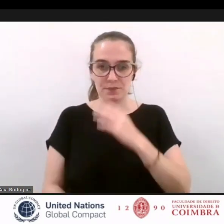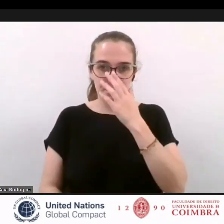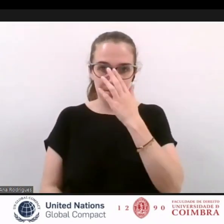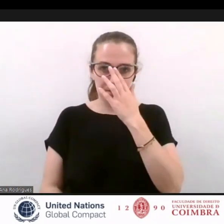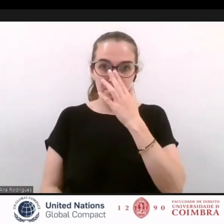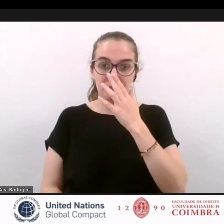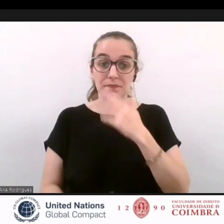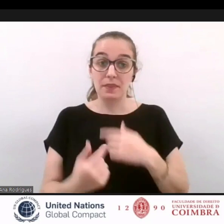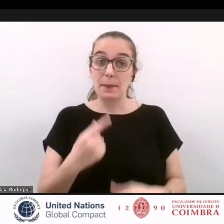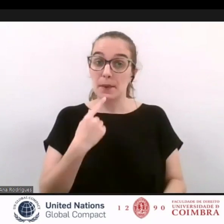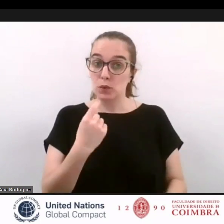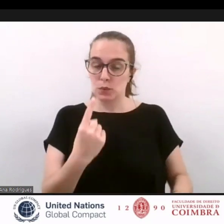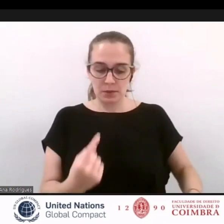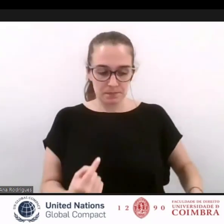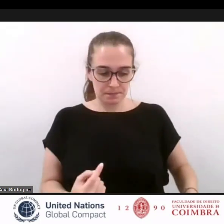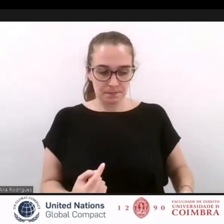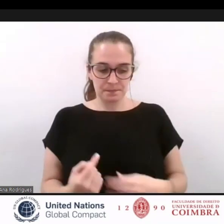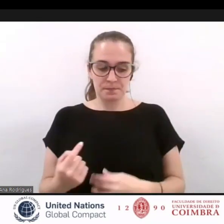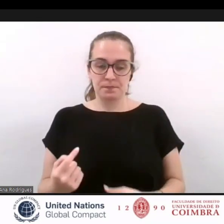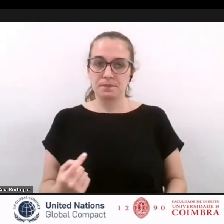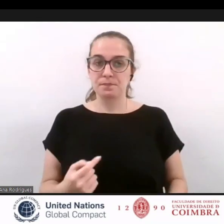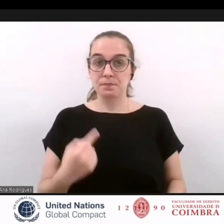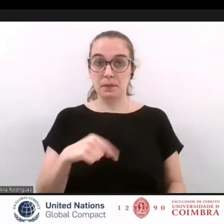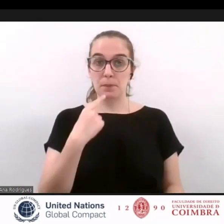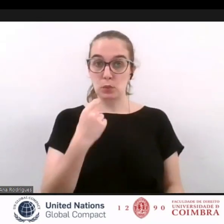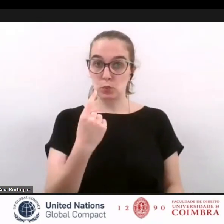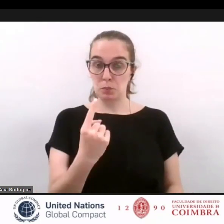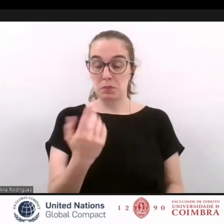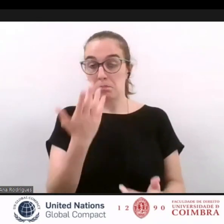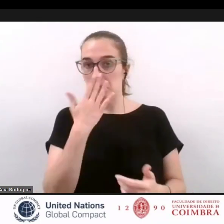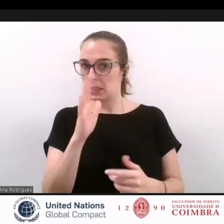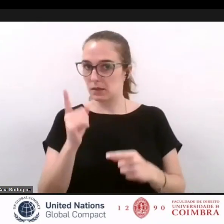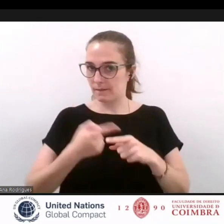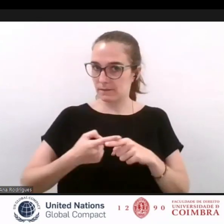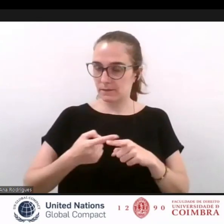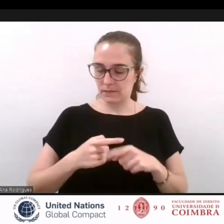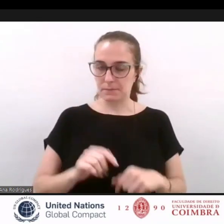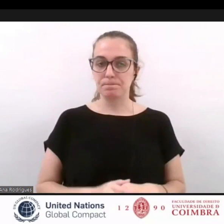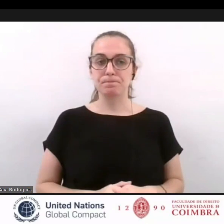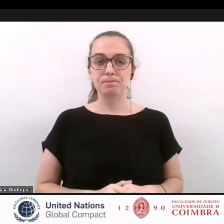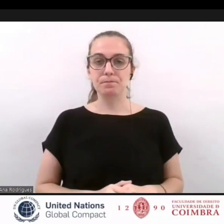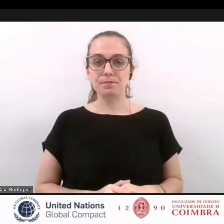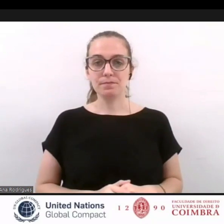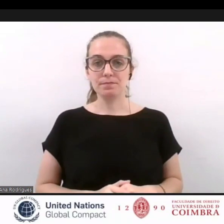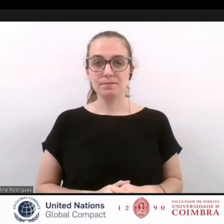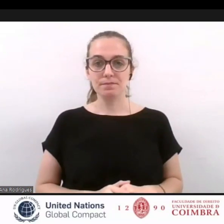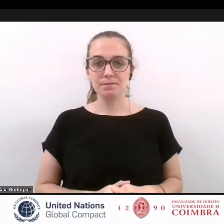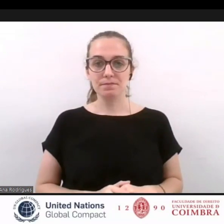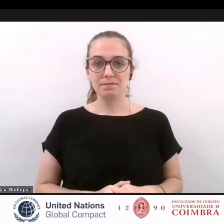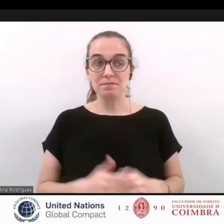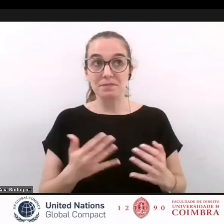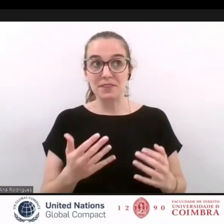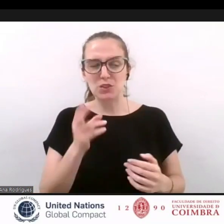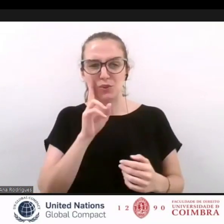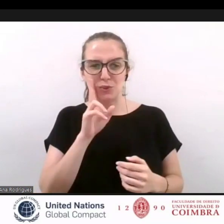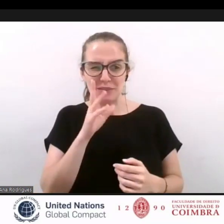gostaria de começar aqui com uma pergunta que me parece bastante pertinente e que é um bocadinho permita-me o plebeísmo,